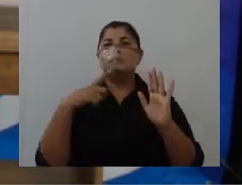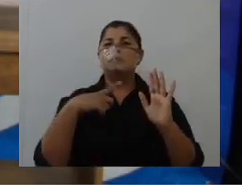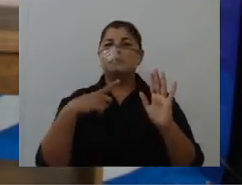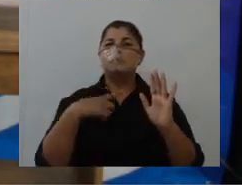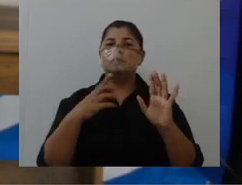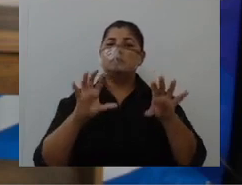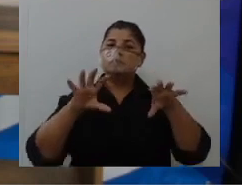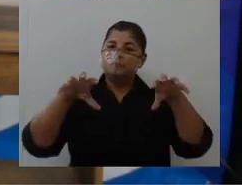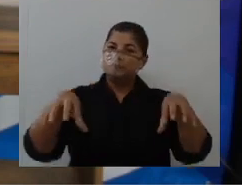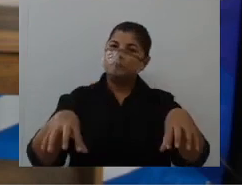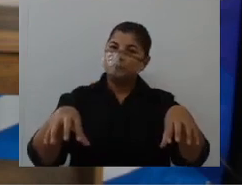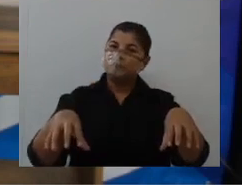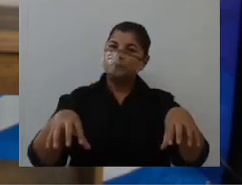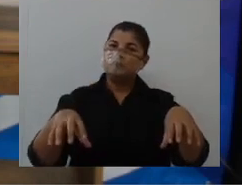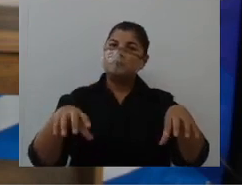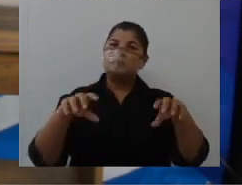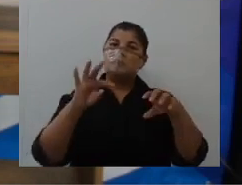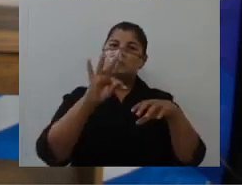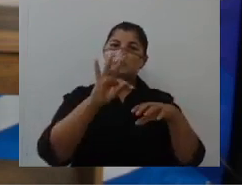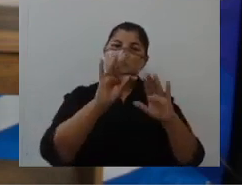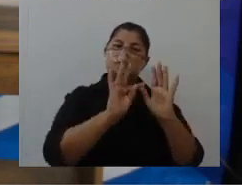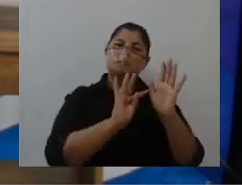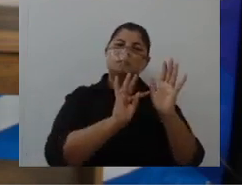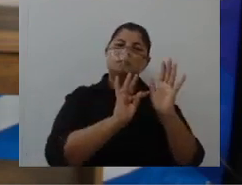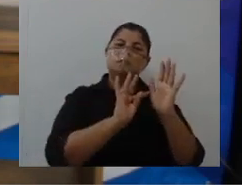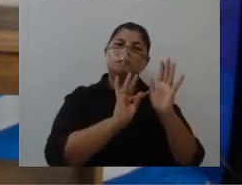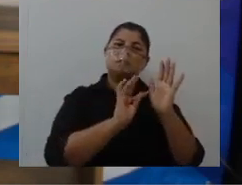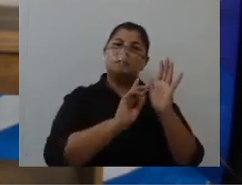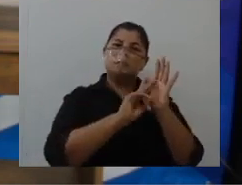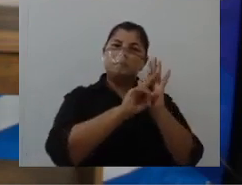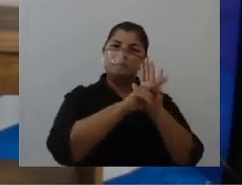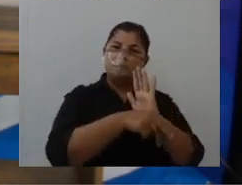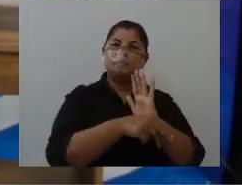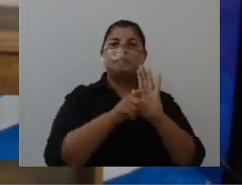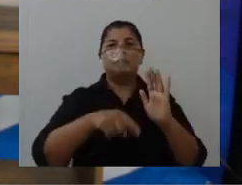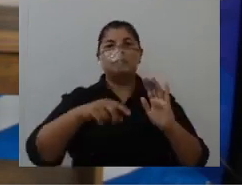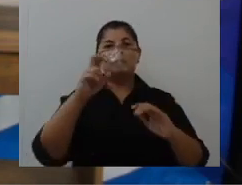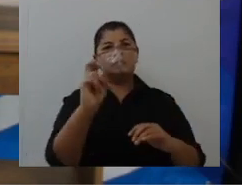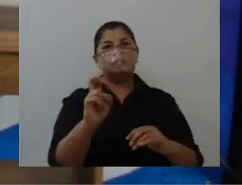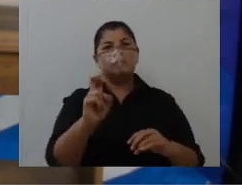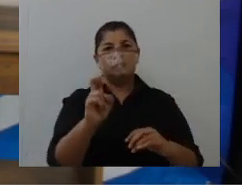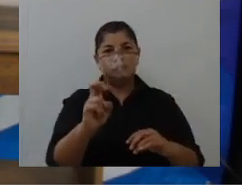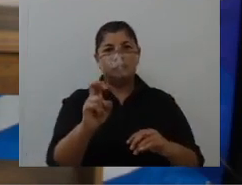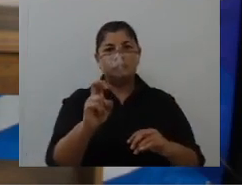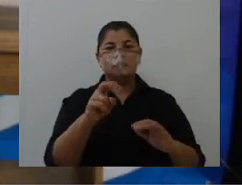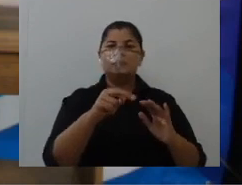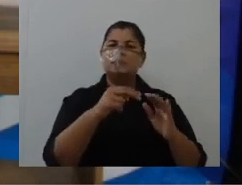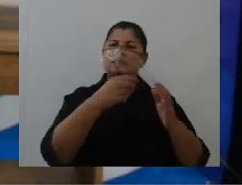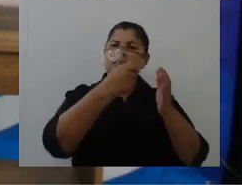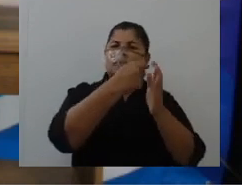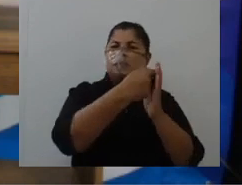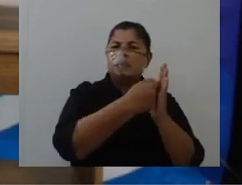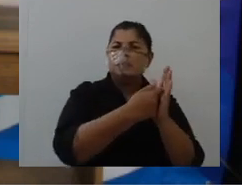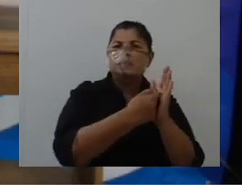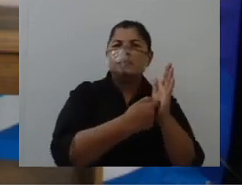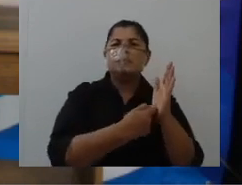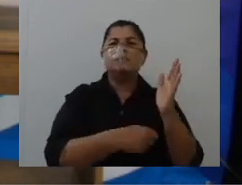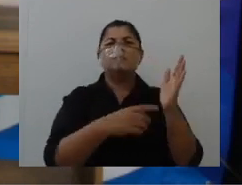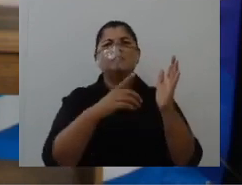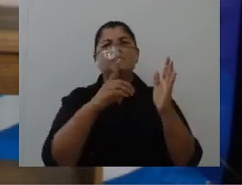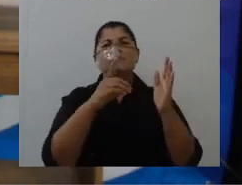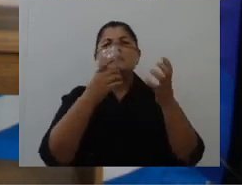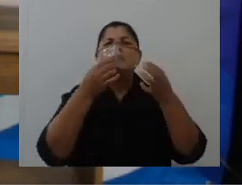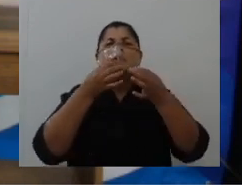que os tipos de texto são 5. Texto narrativo, descritivo, expositivo, argumentativo